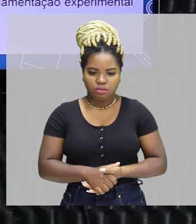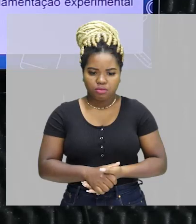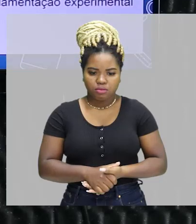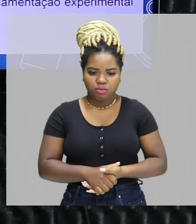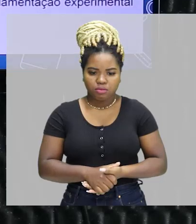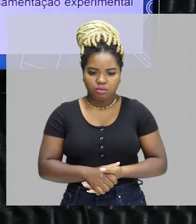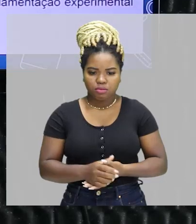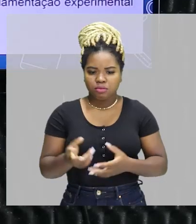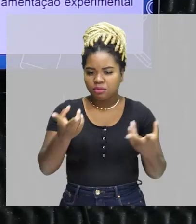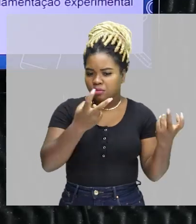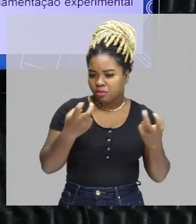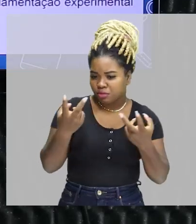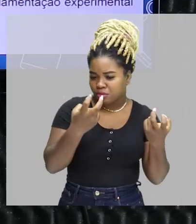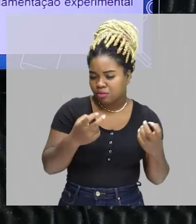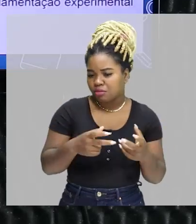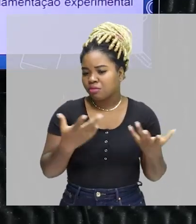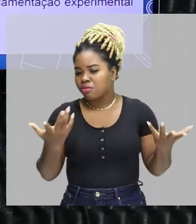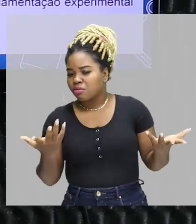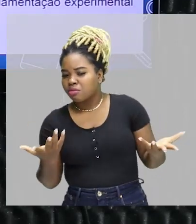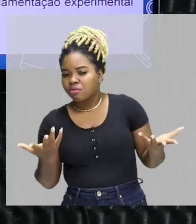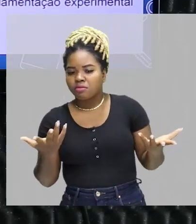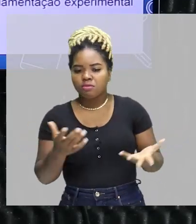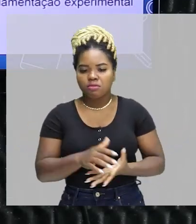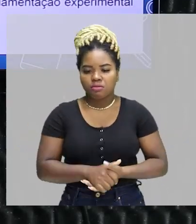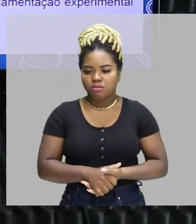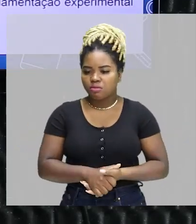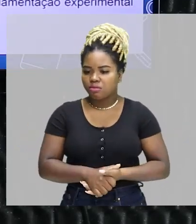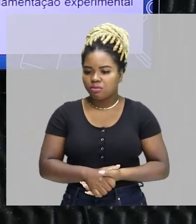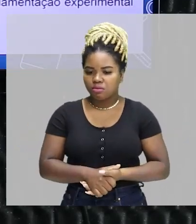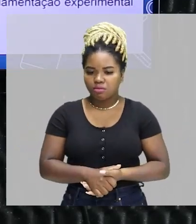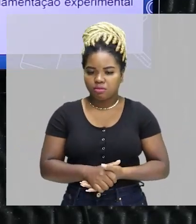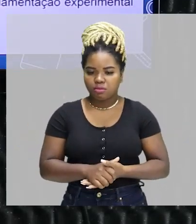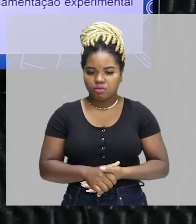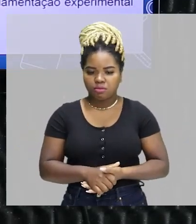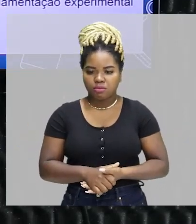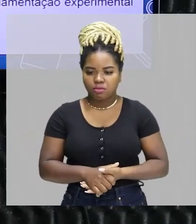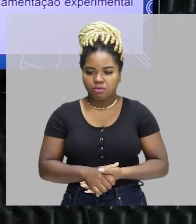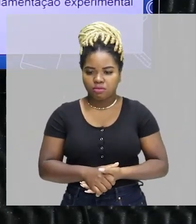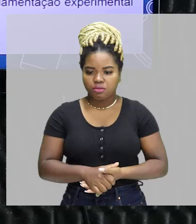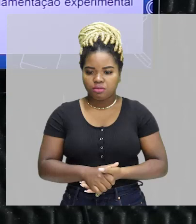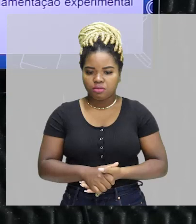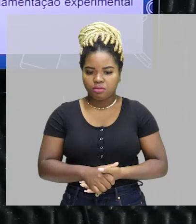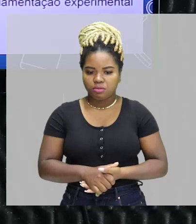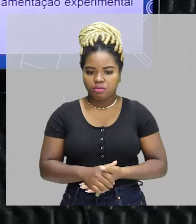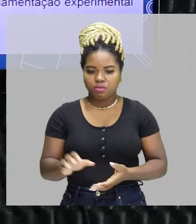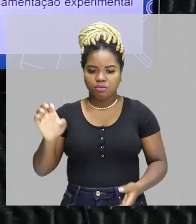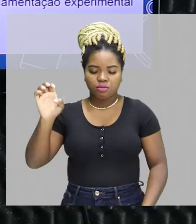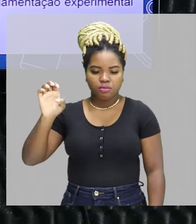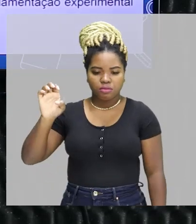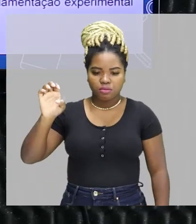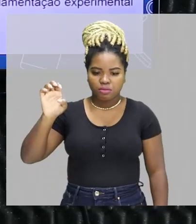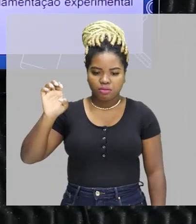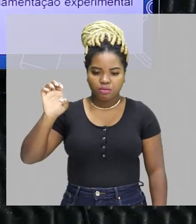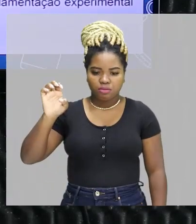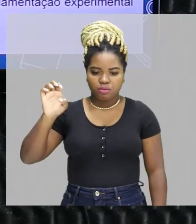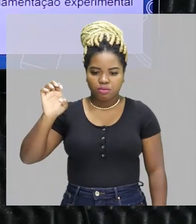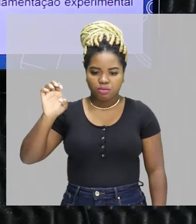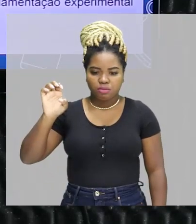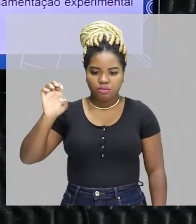de um mundo de um povo, sabedoria de vida, esforço racional para conhecer o universo. Letra E, amizade pela